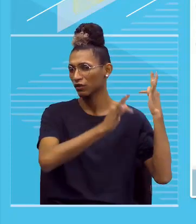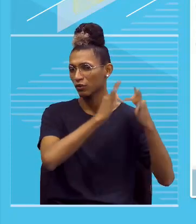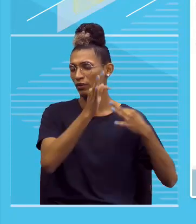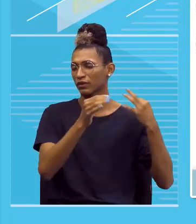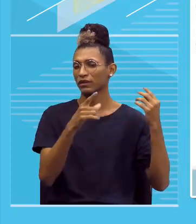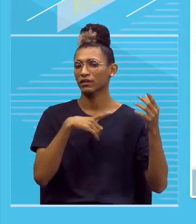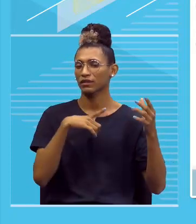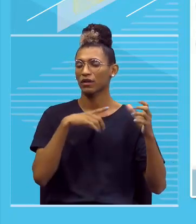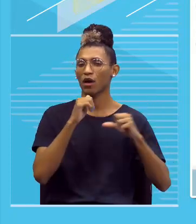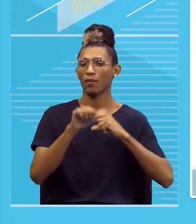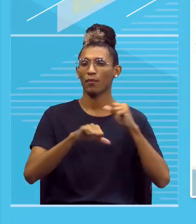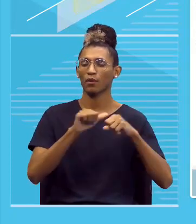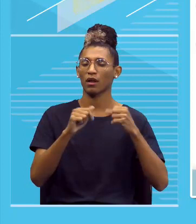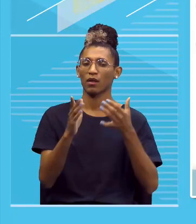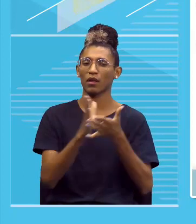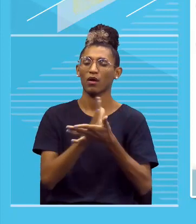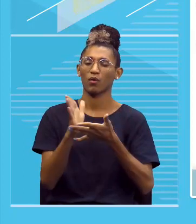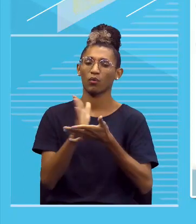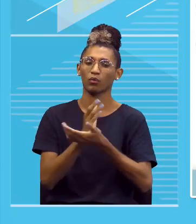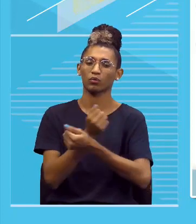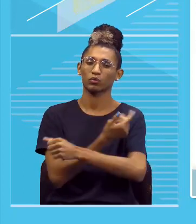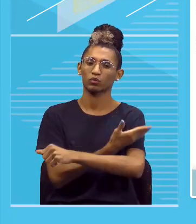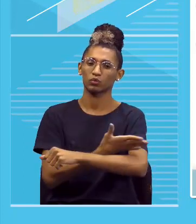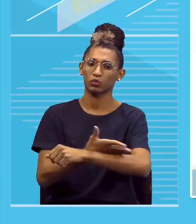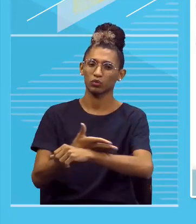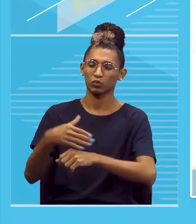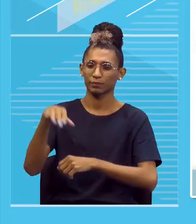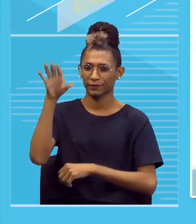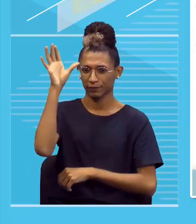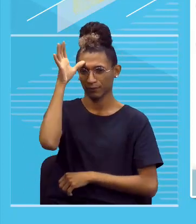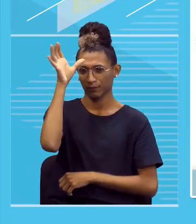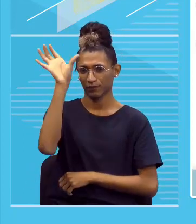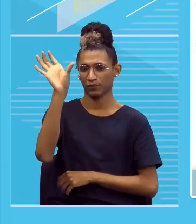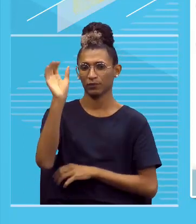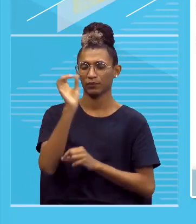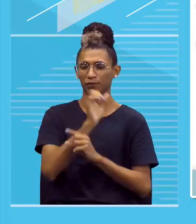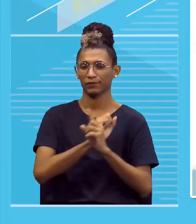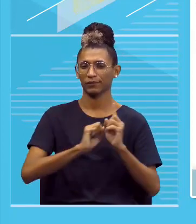modificando os hábitos culturais sociais